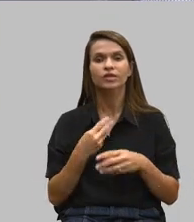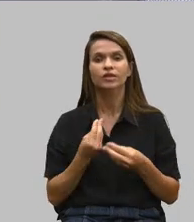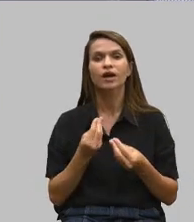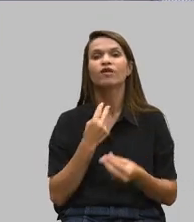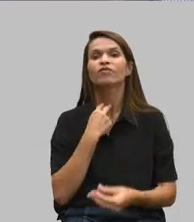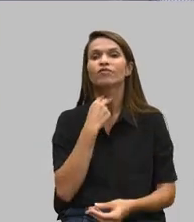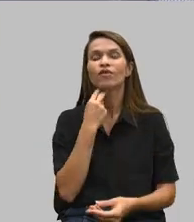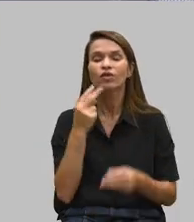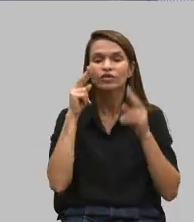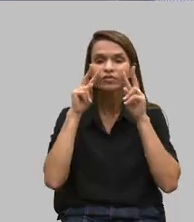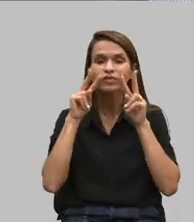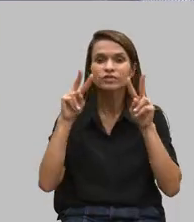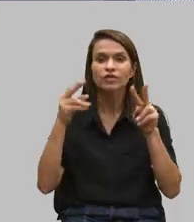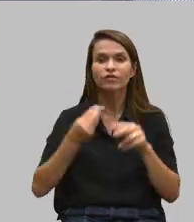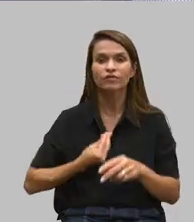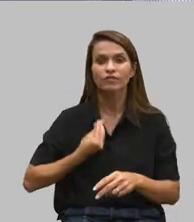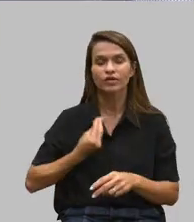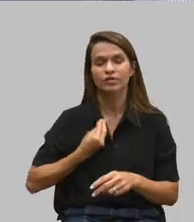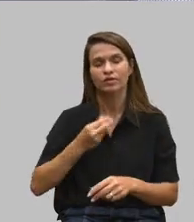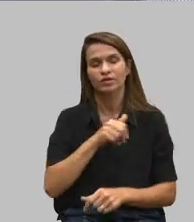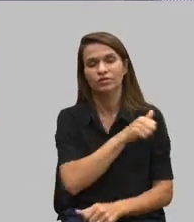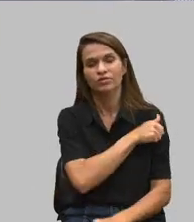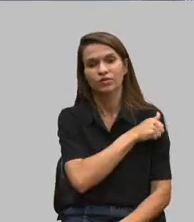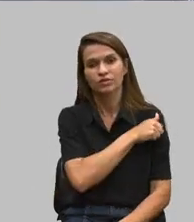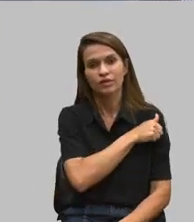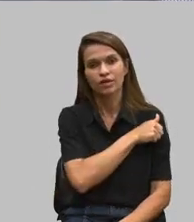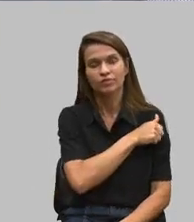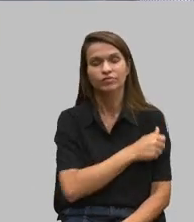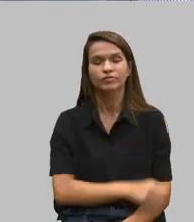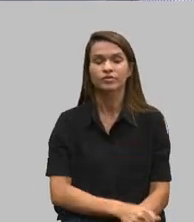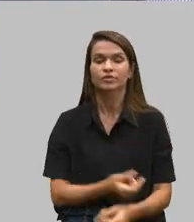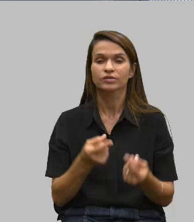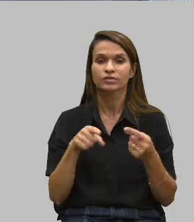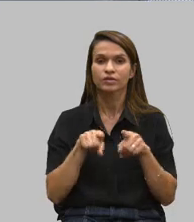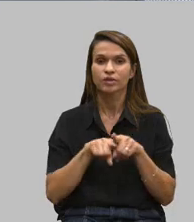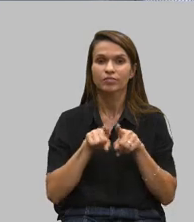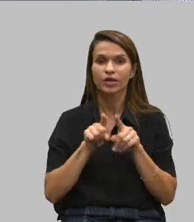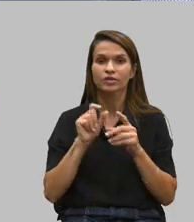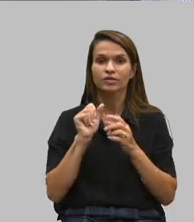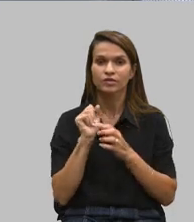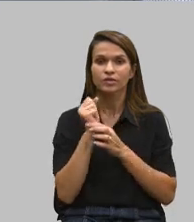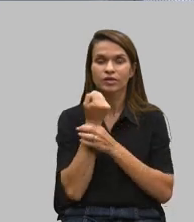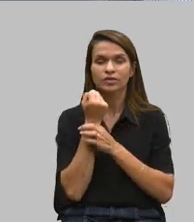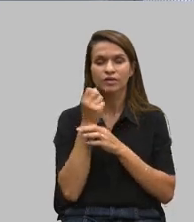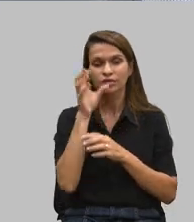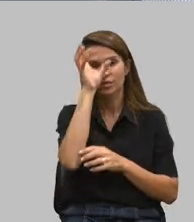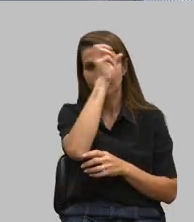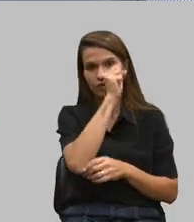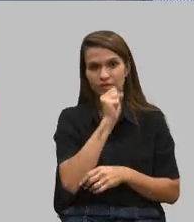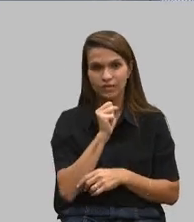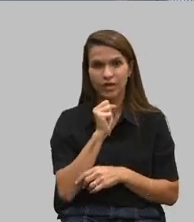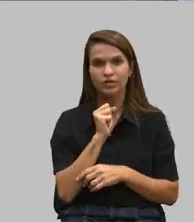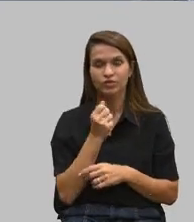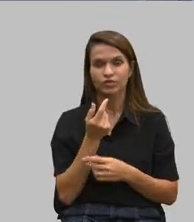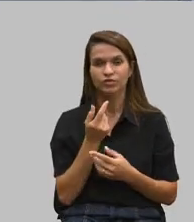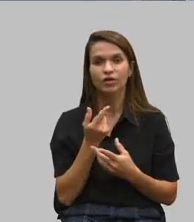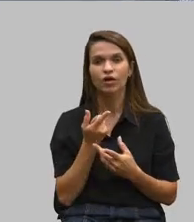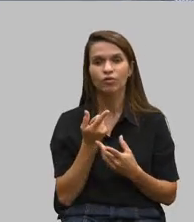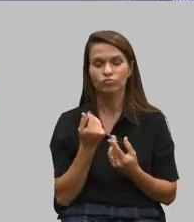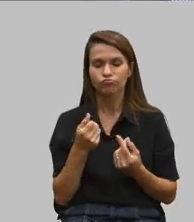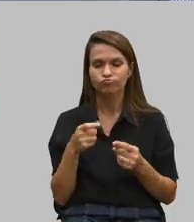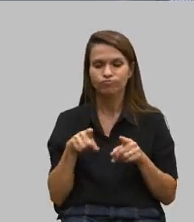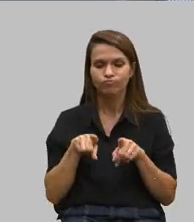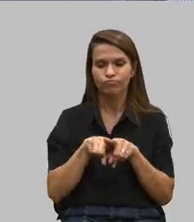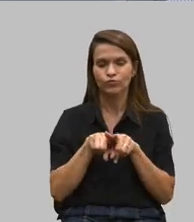visão e vida aos nossos estudantes e assim garantir essa aprendizagem então Conte conosco nossos 11